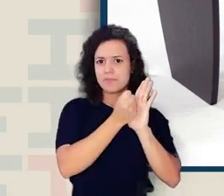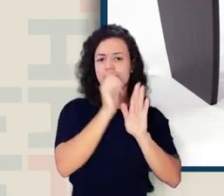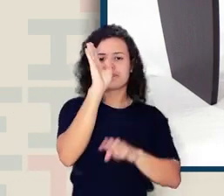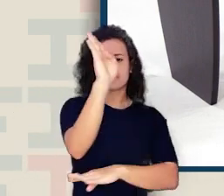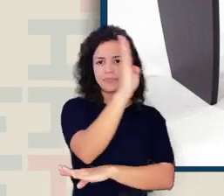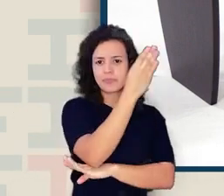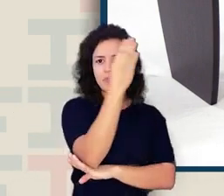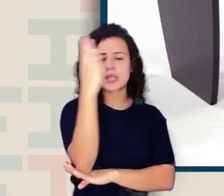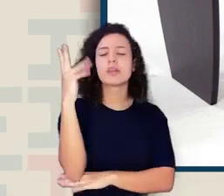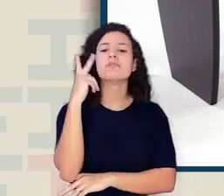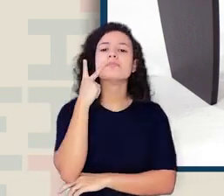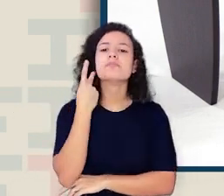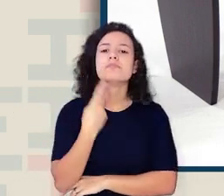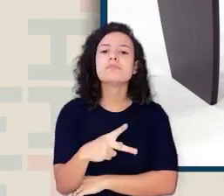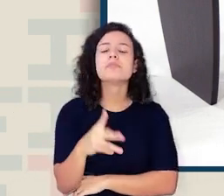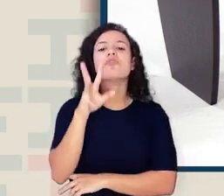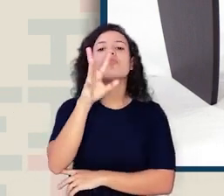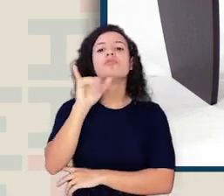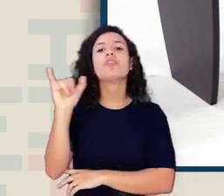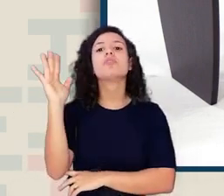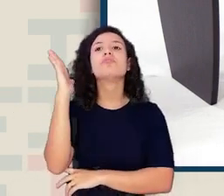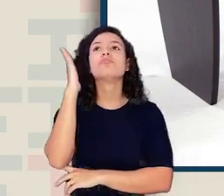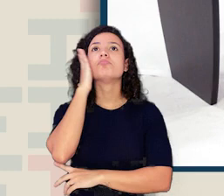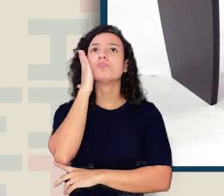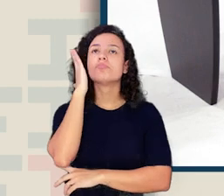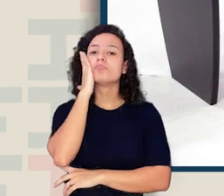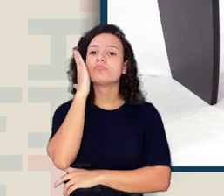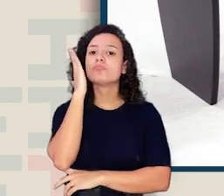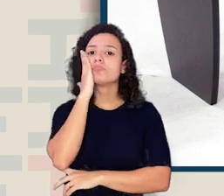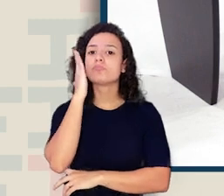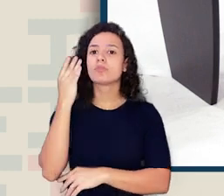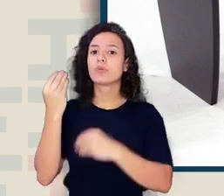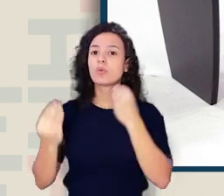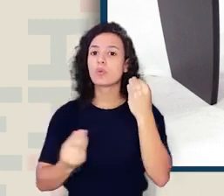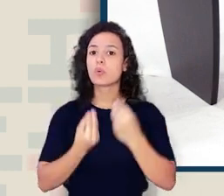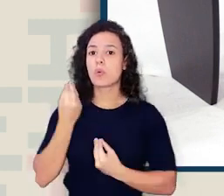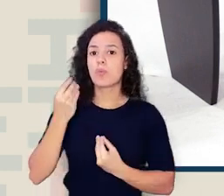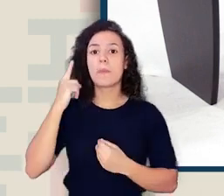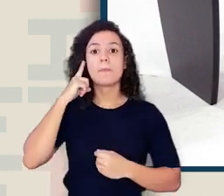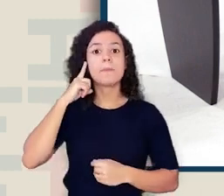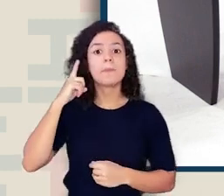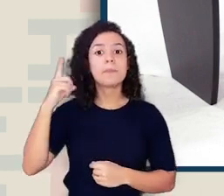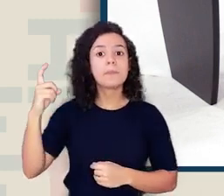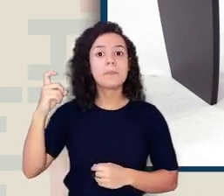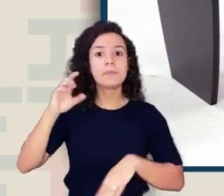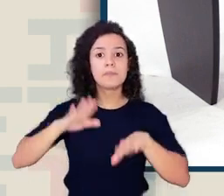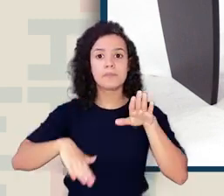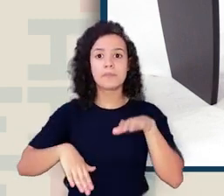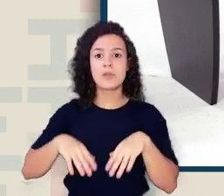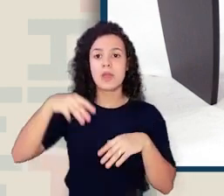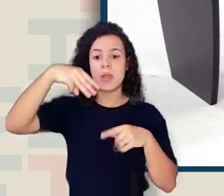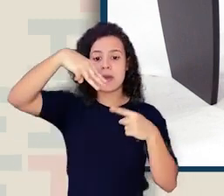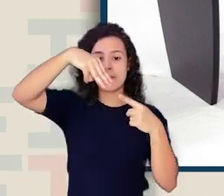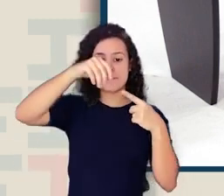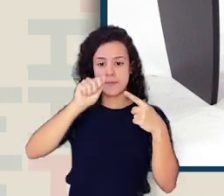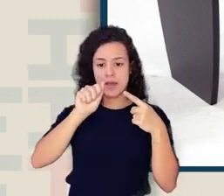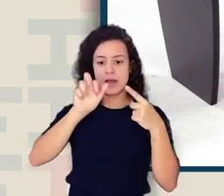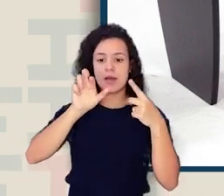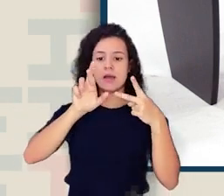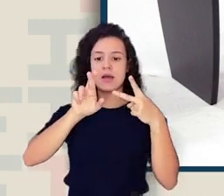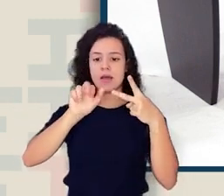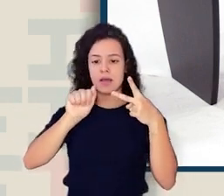conhecido no nosso maracatu cearense, nós vamos começar, então, a trabalhar com o seguinte toque.